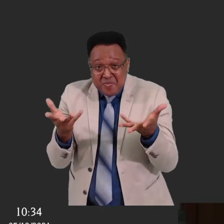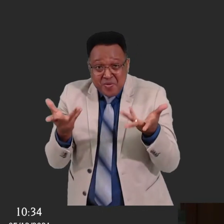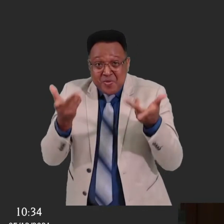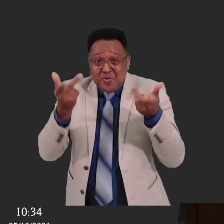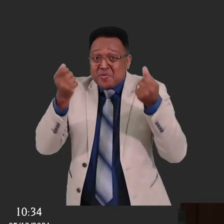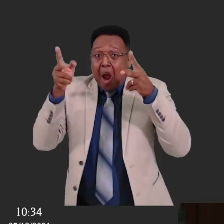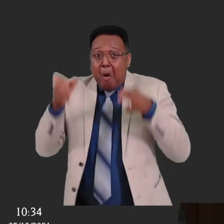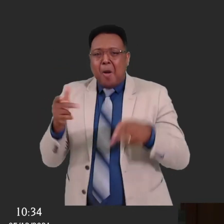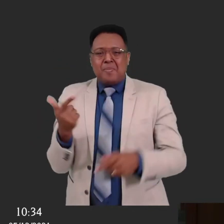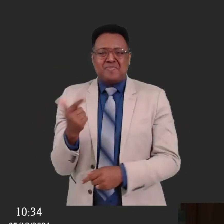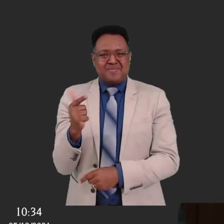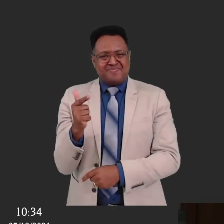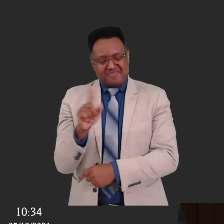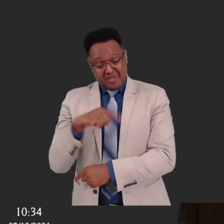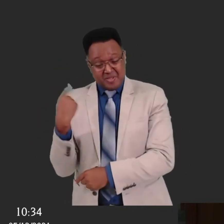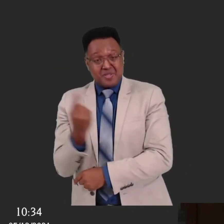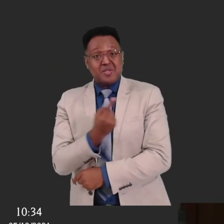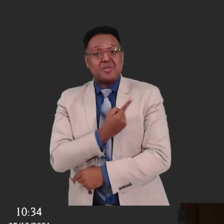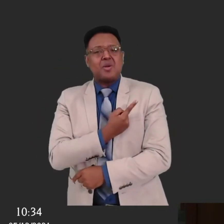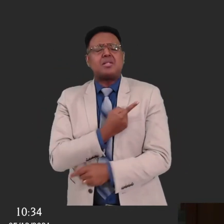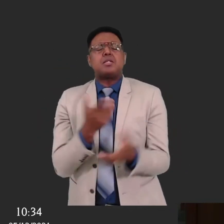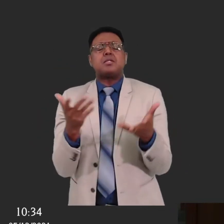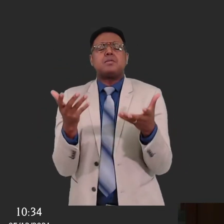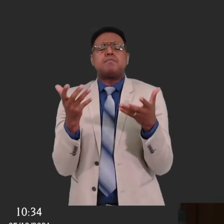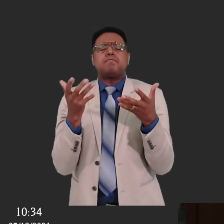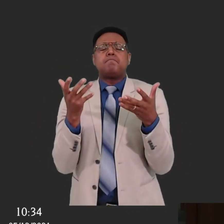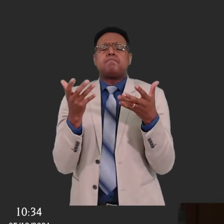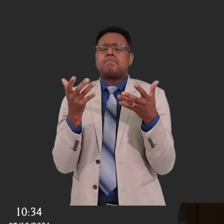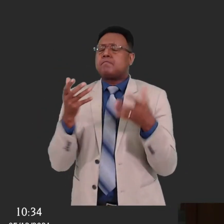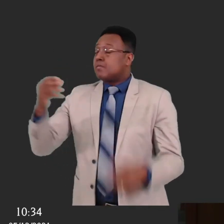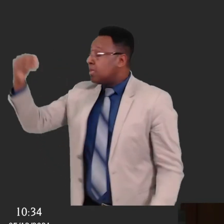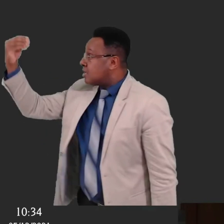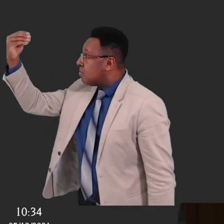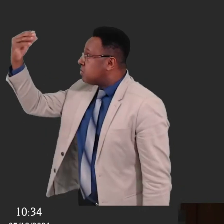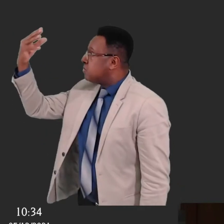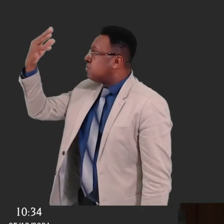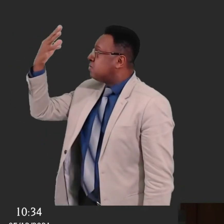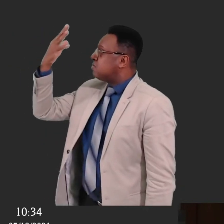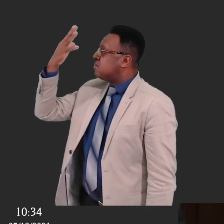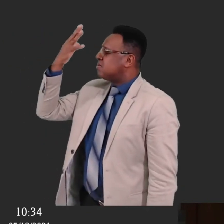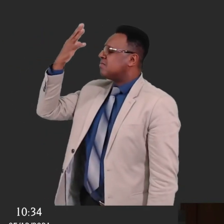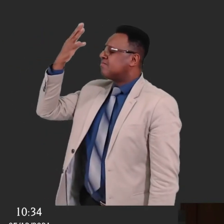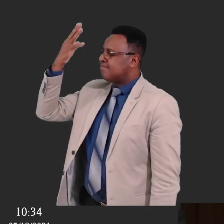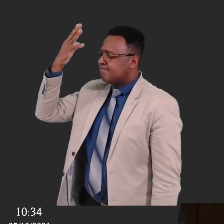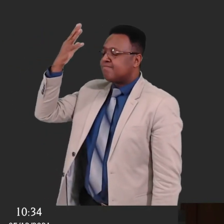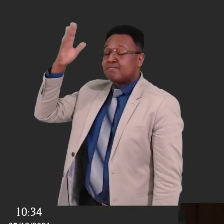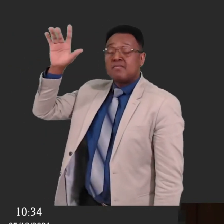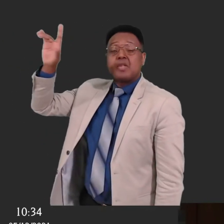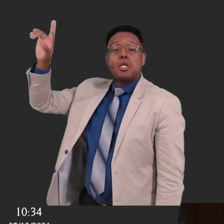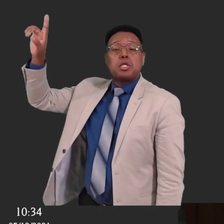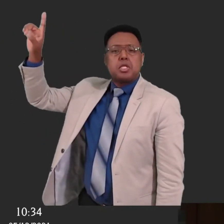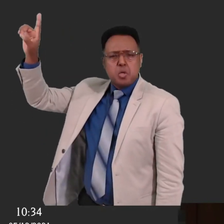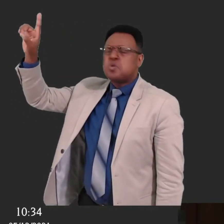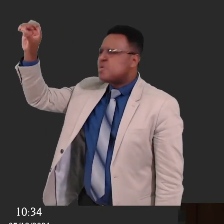E se houver em nós este desejo desta revelação, o Senhor nunca fechará